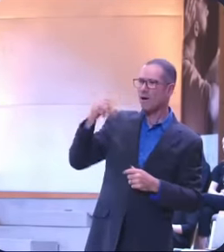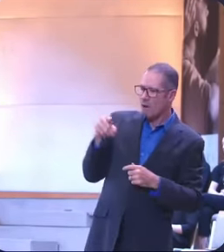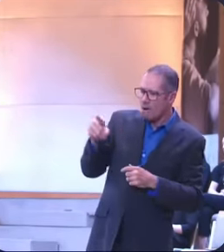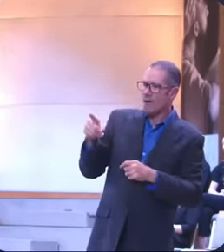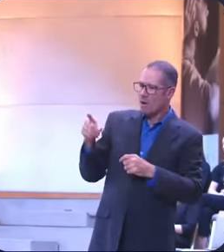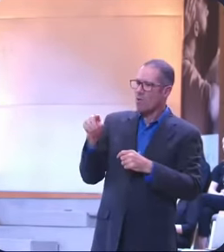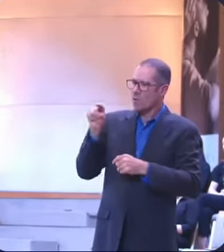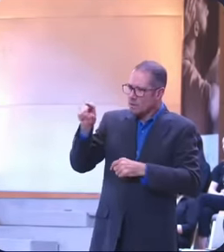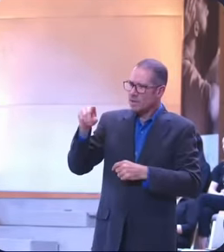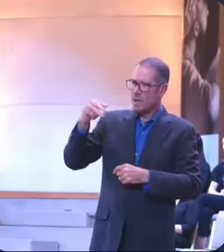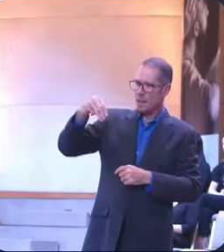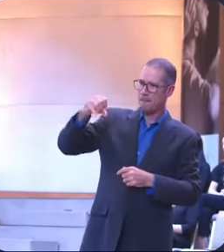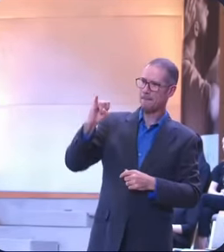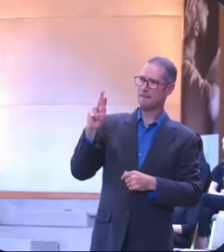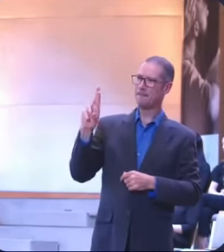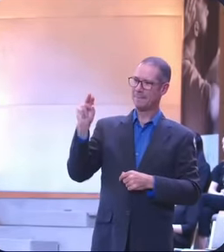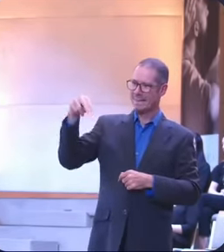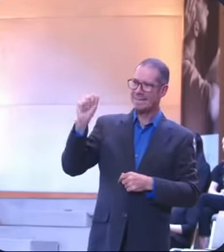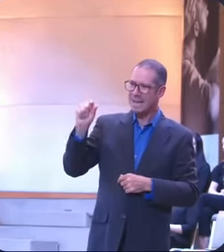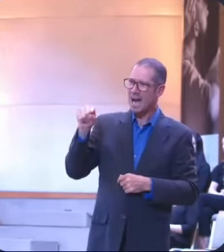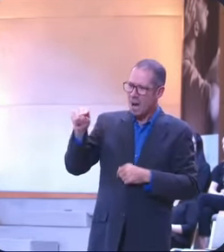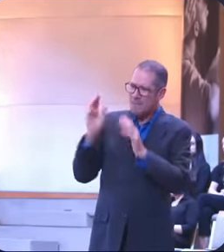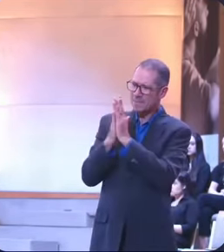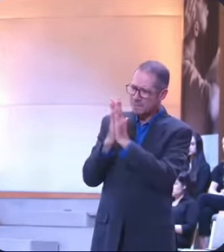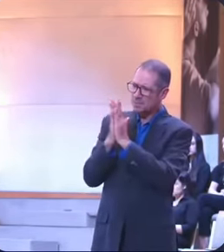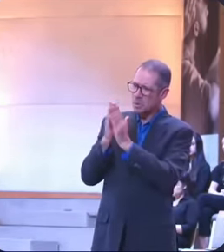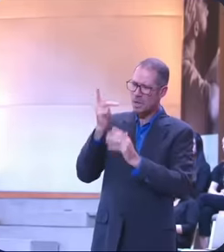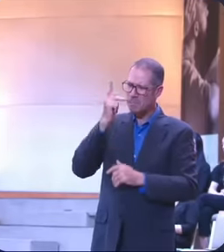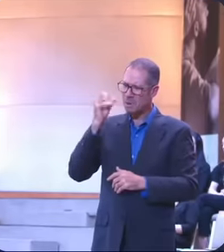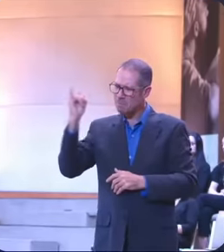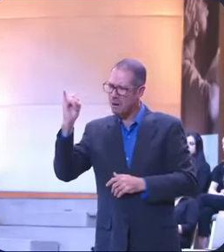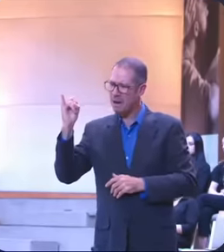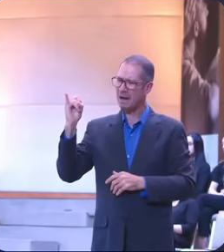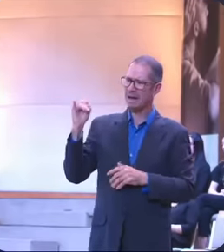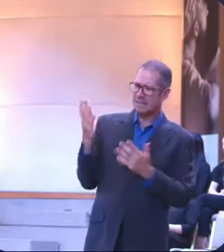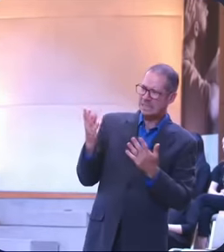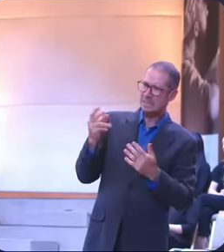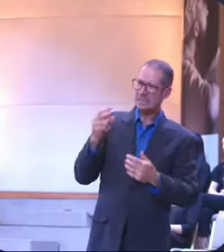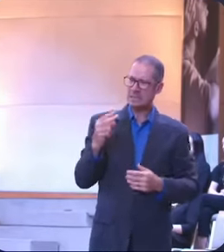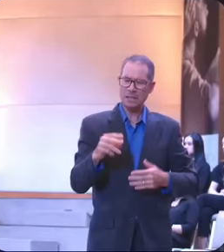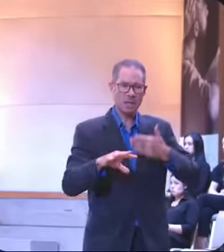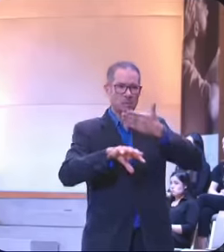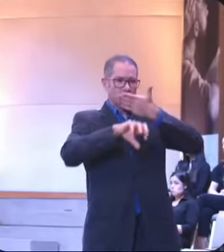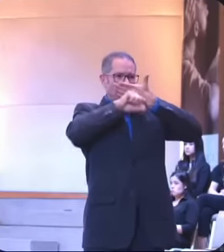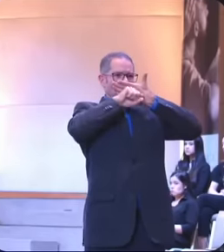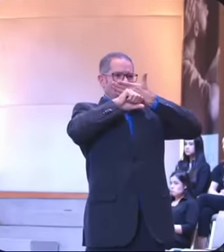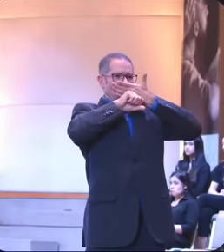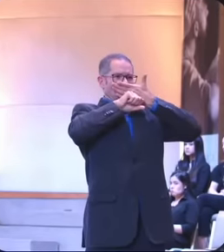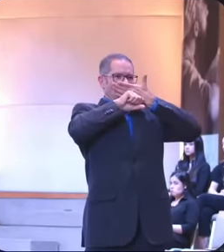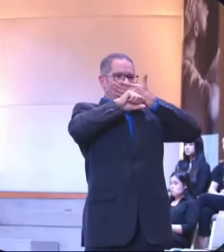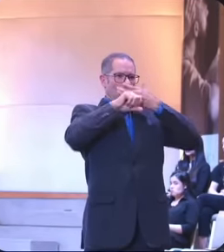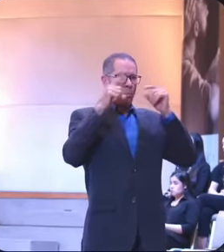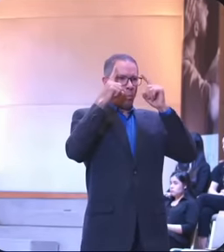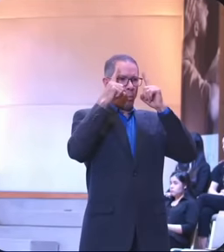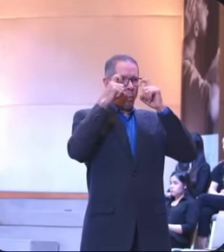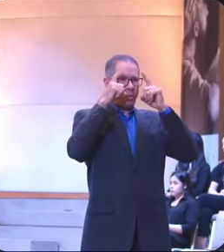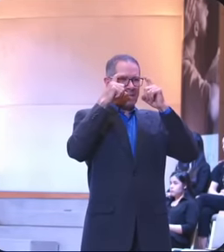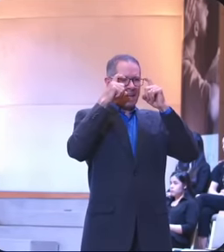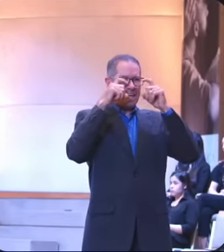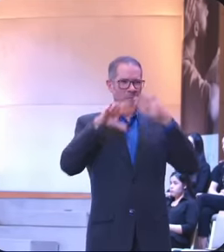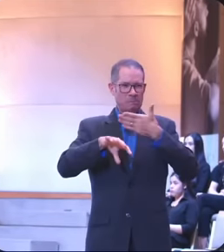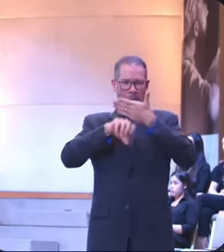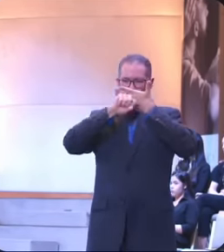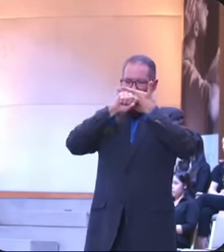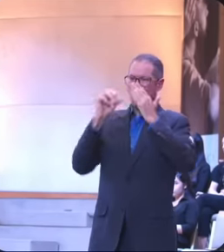orar. É o papai que estava doente ou a mãe? Papai está na UTI, ora por ele. E ela começou a orar por ele, e hoje